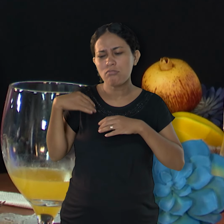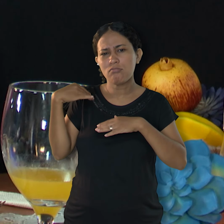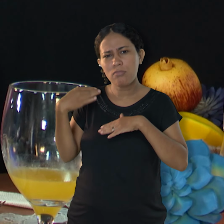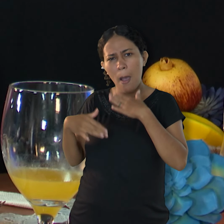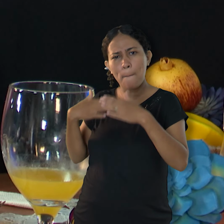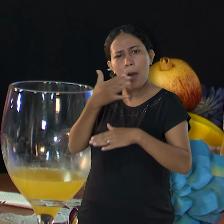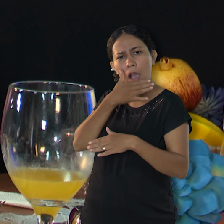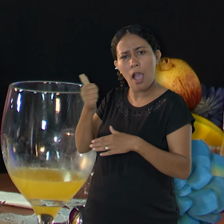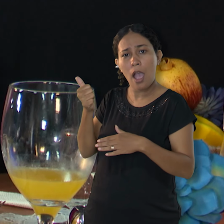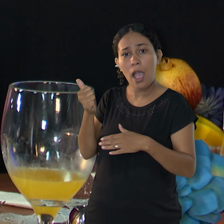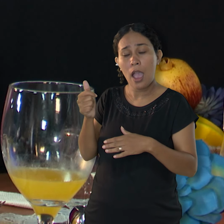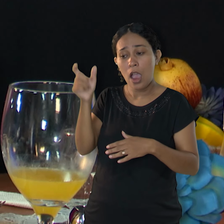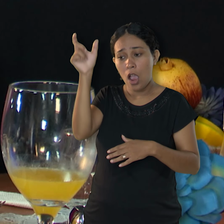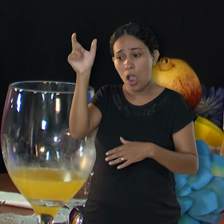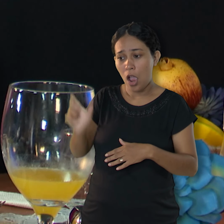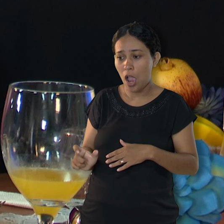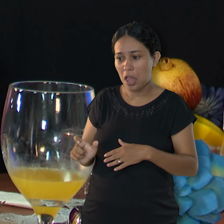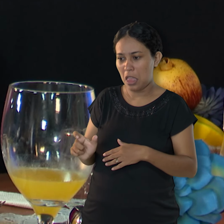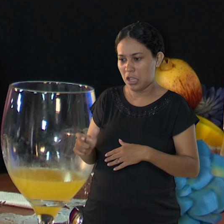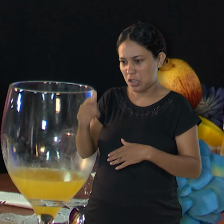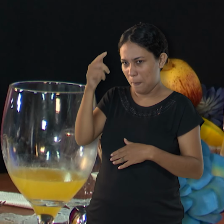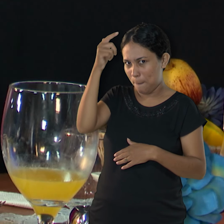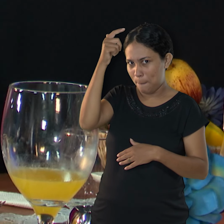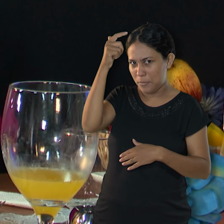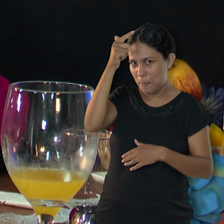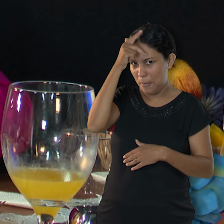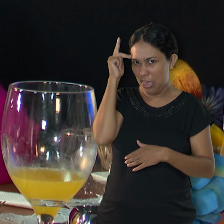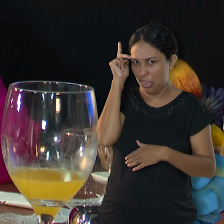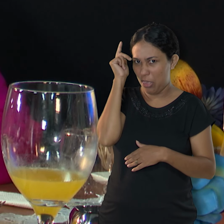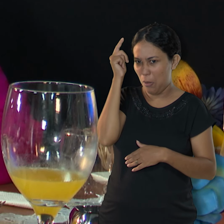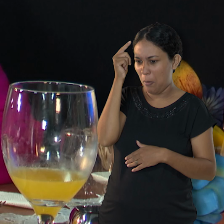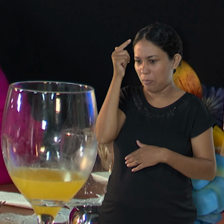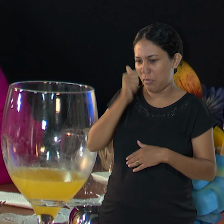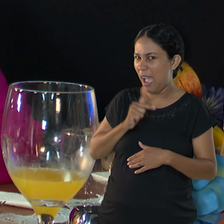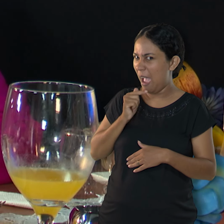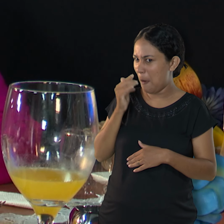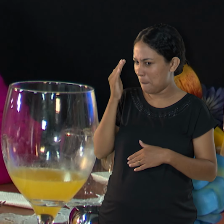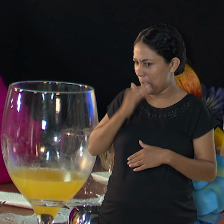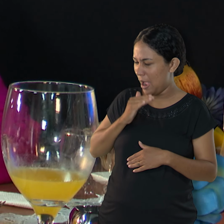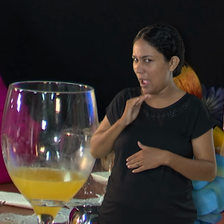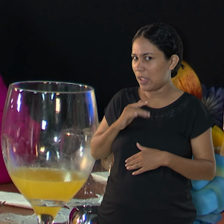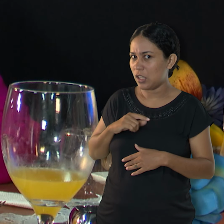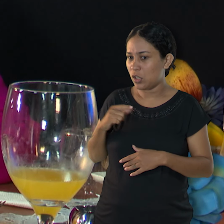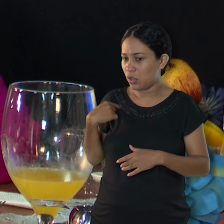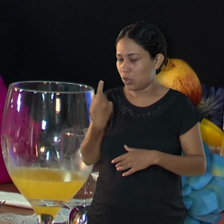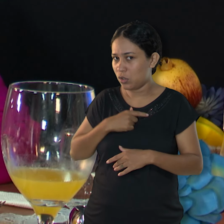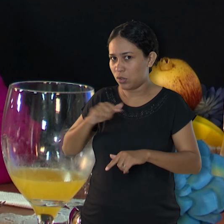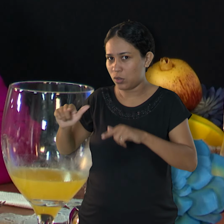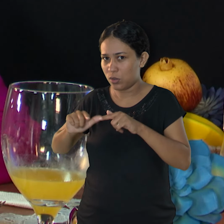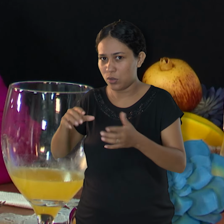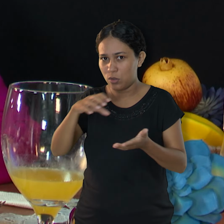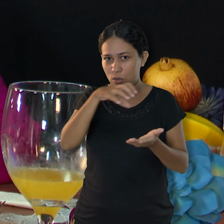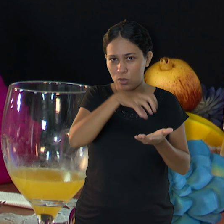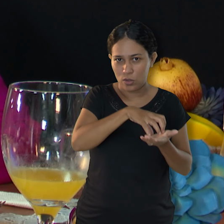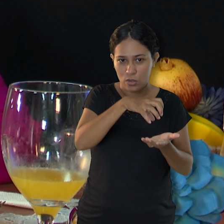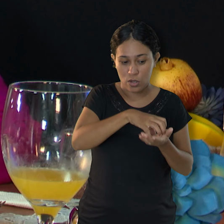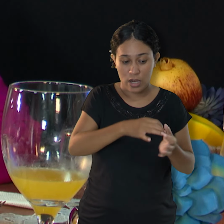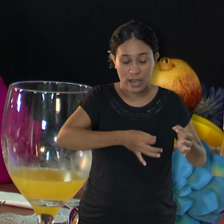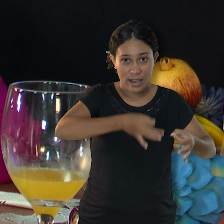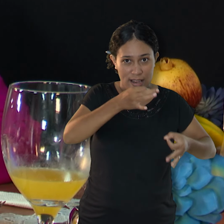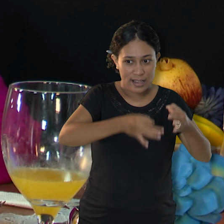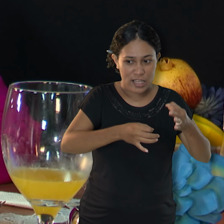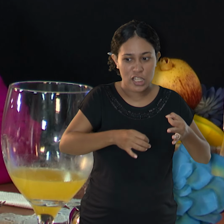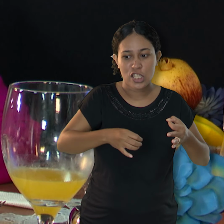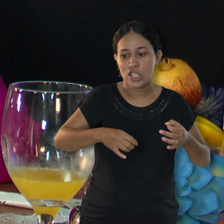a minha fama de Louramar. Eu penso assim que... Nós somos servidores do tribunal. Se o tribunal tá bem das pernas, a gente também tá, né?